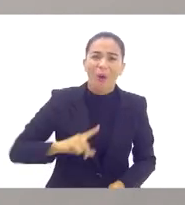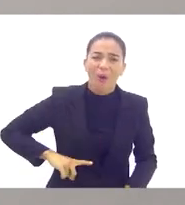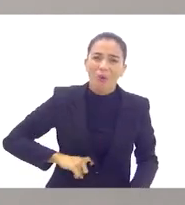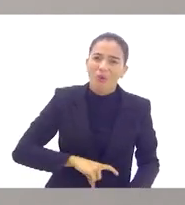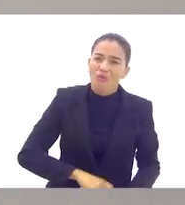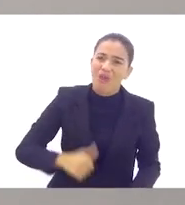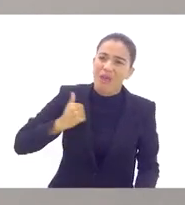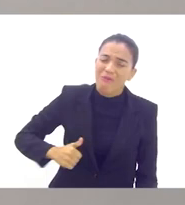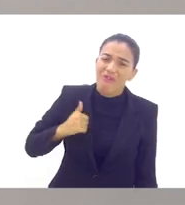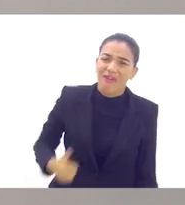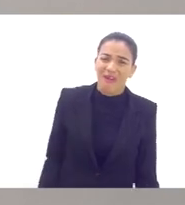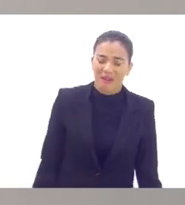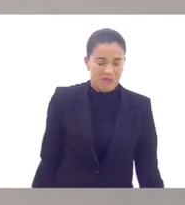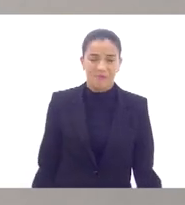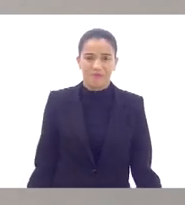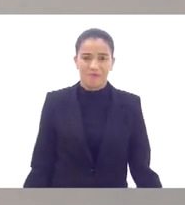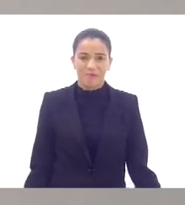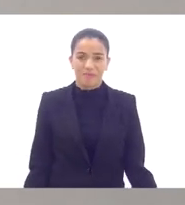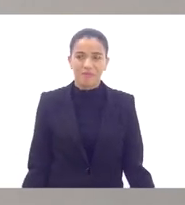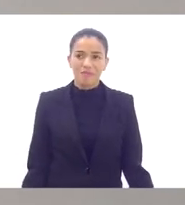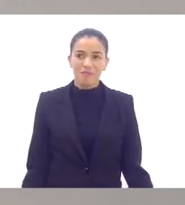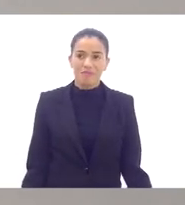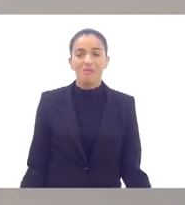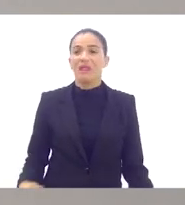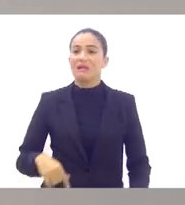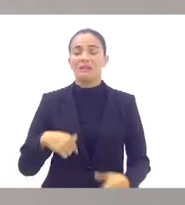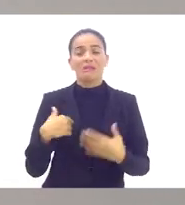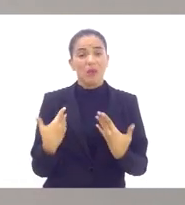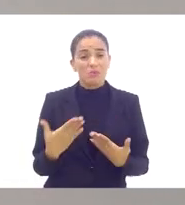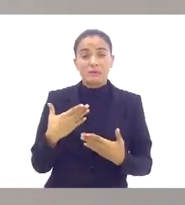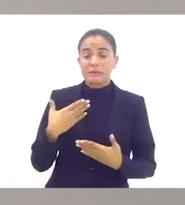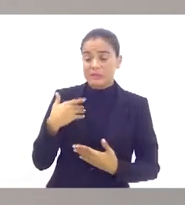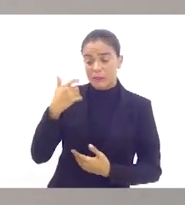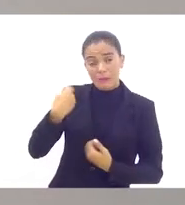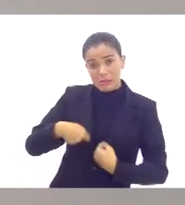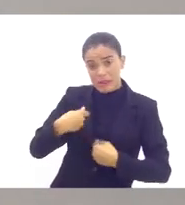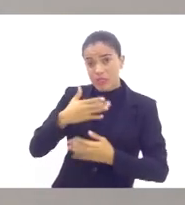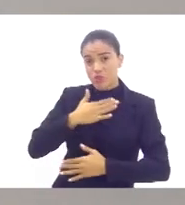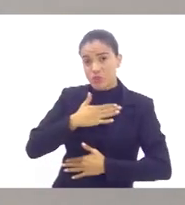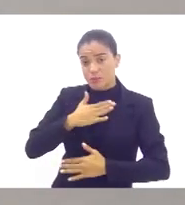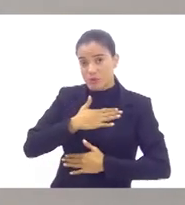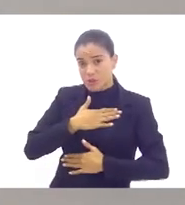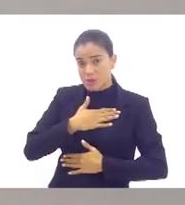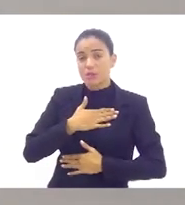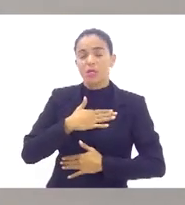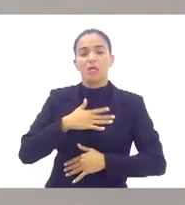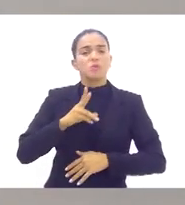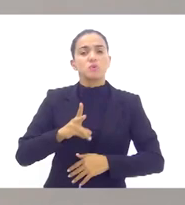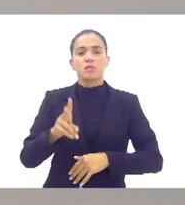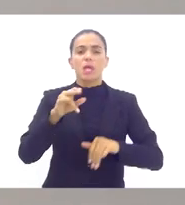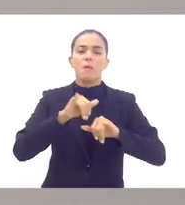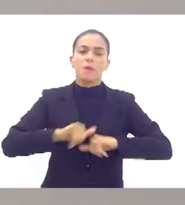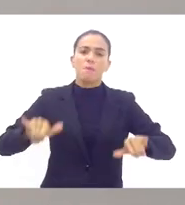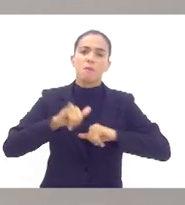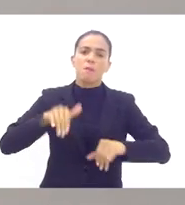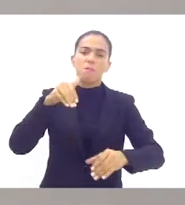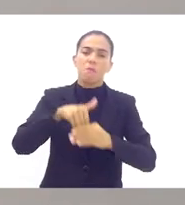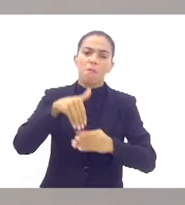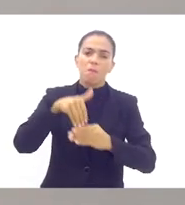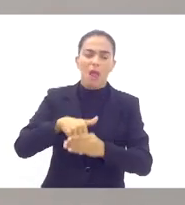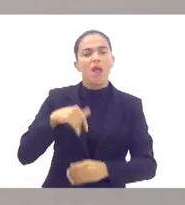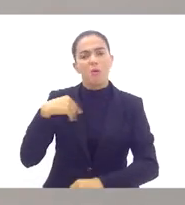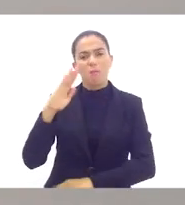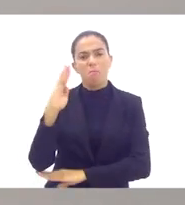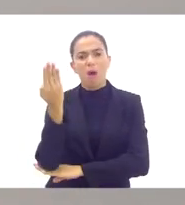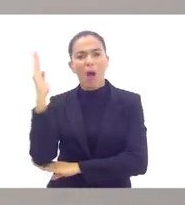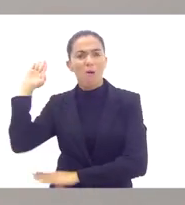fecais. Então, vamos para dentro, se depender de mim aqui, eu canso de falar na minha campanha comigo, o Bambu Badiquina, eu acho que tem